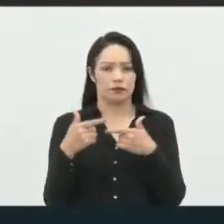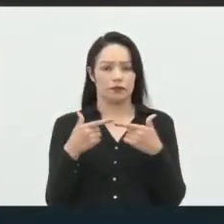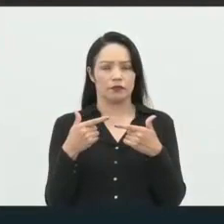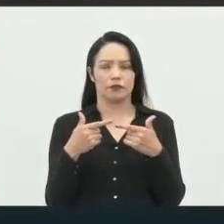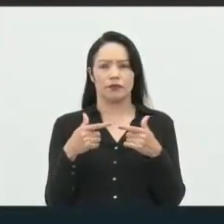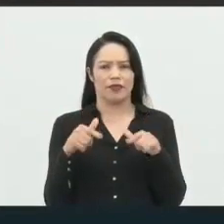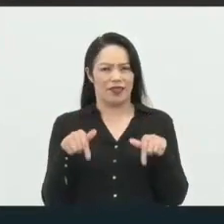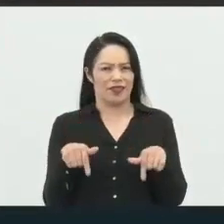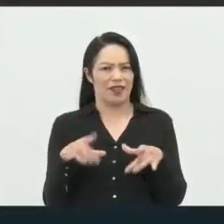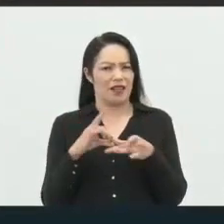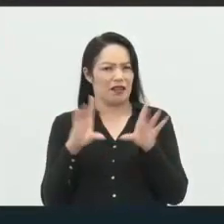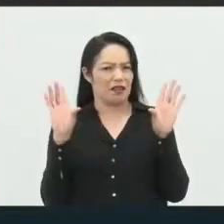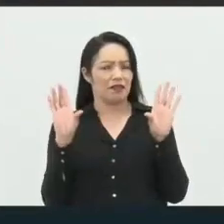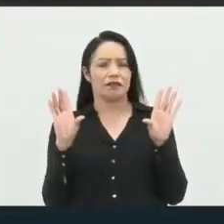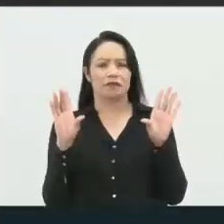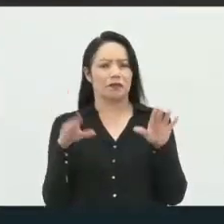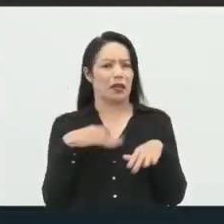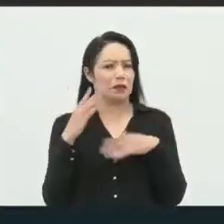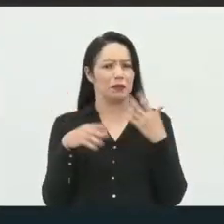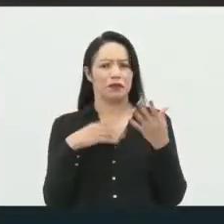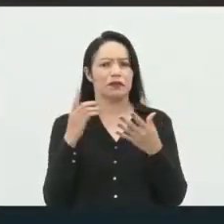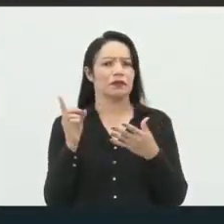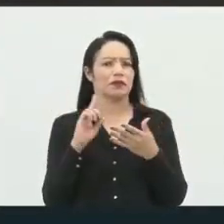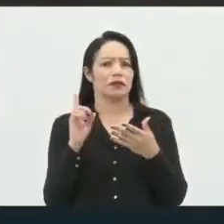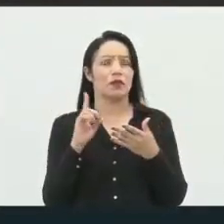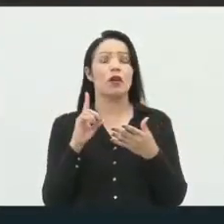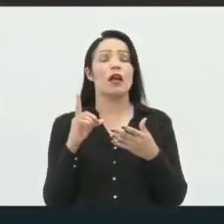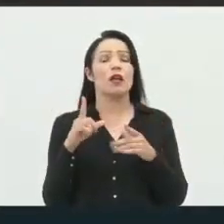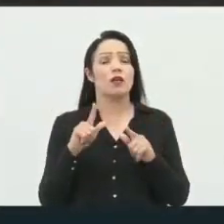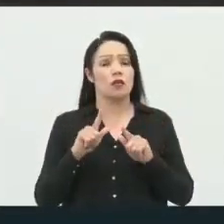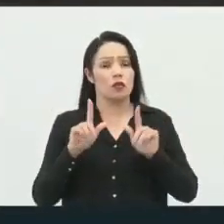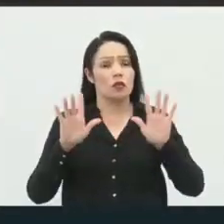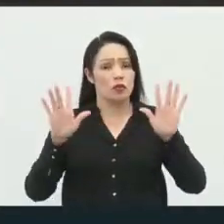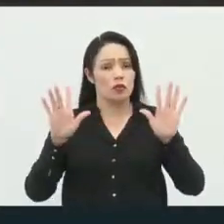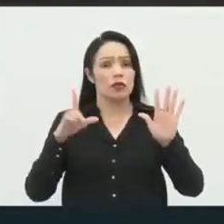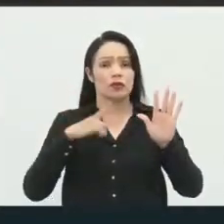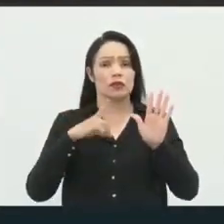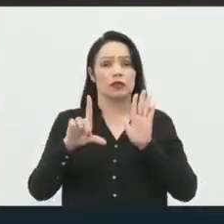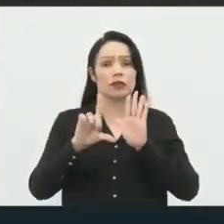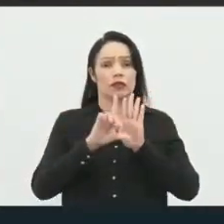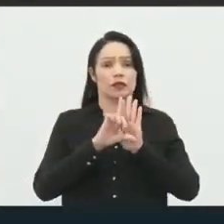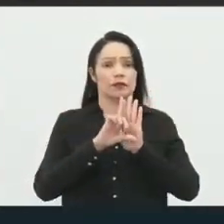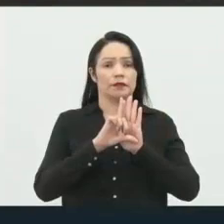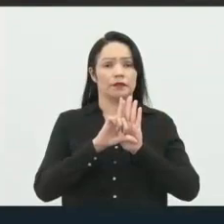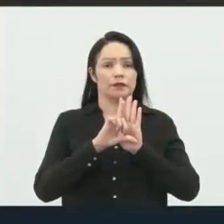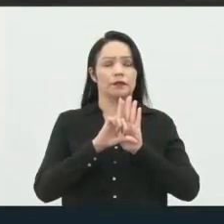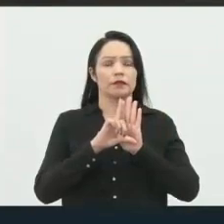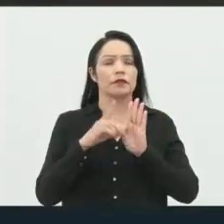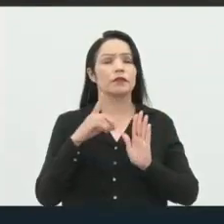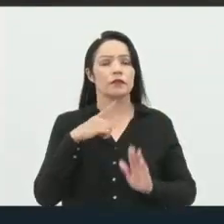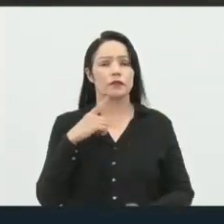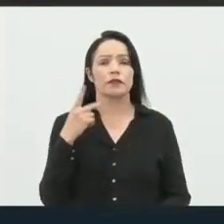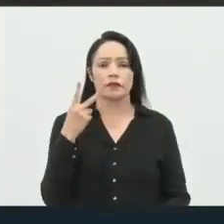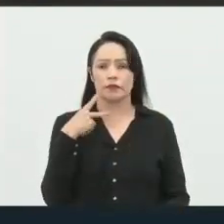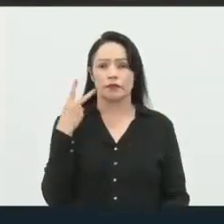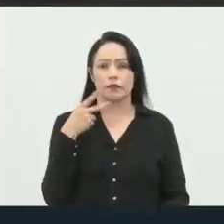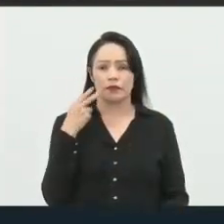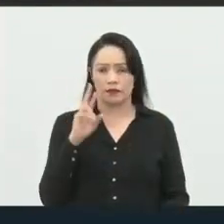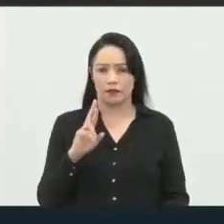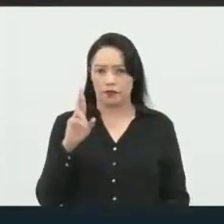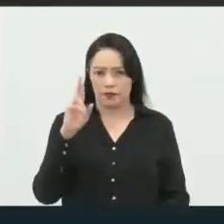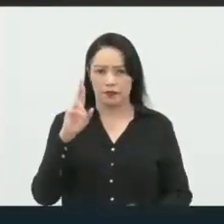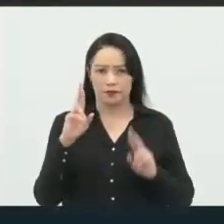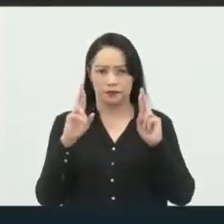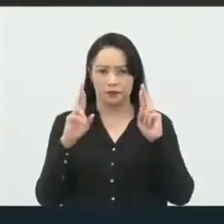casa a casa da mãe Joana Guarulhos tem lei e Guarulhos tem vereadores que representam